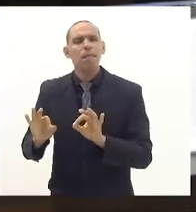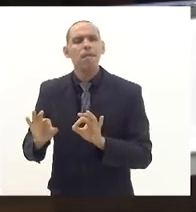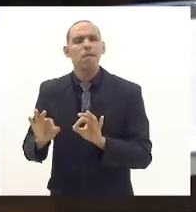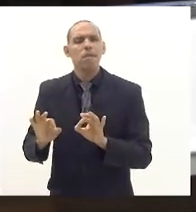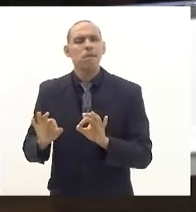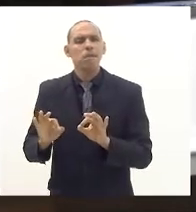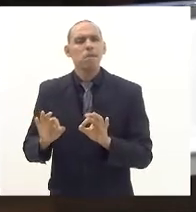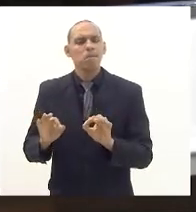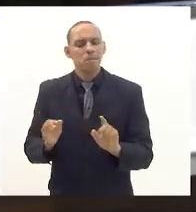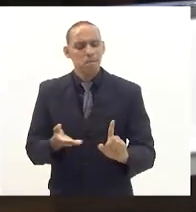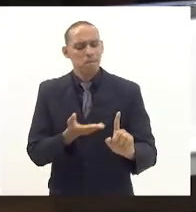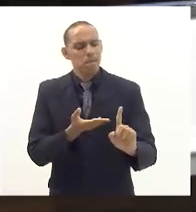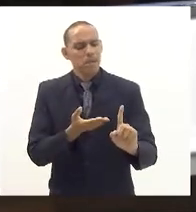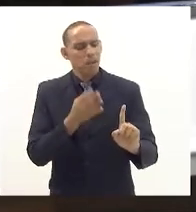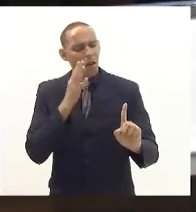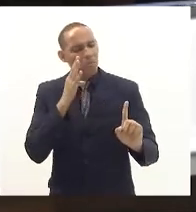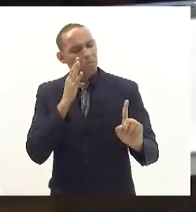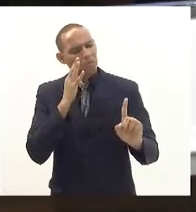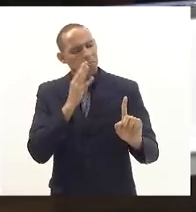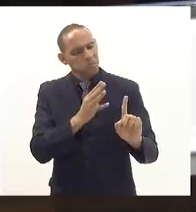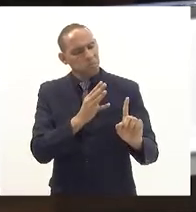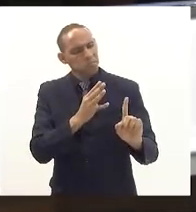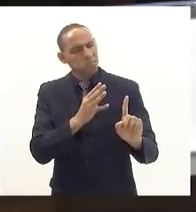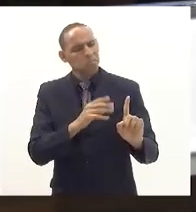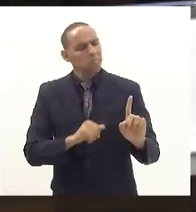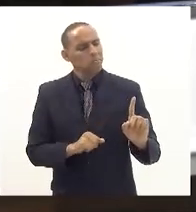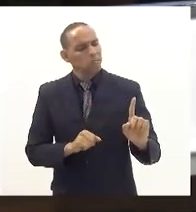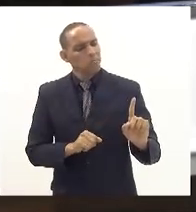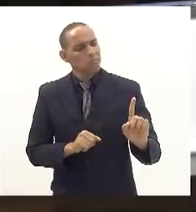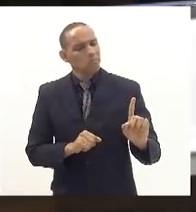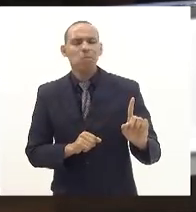e me chamou muita atenção